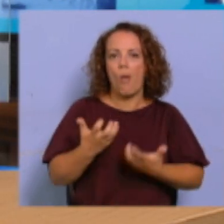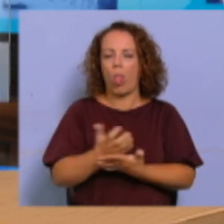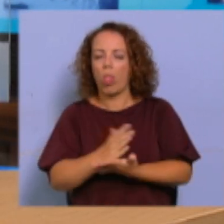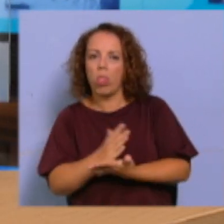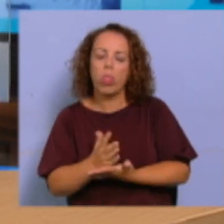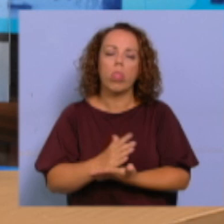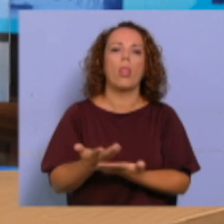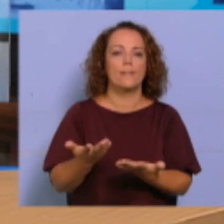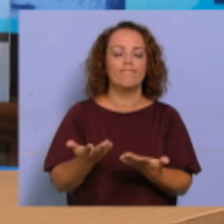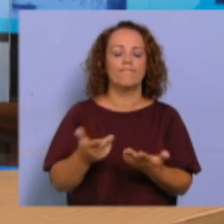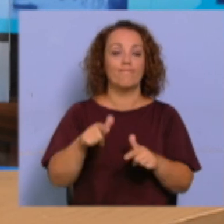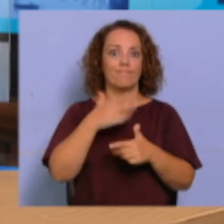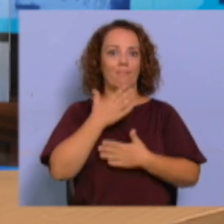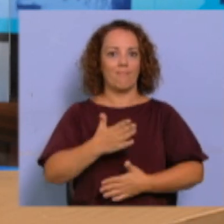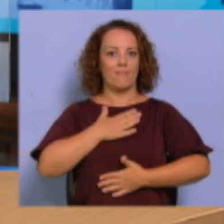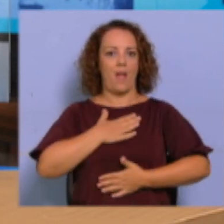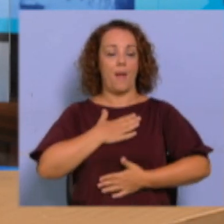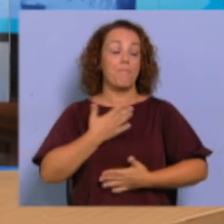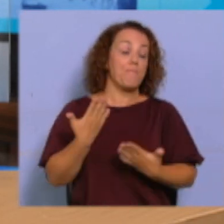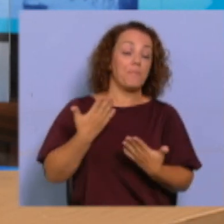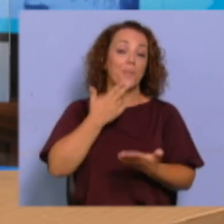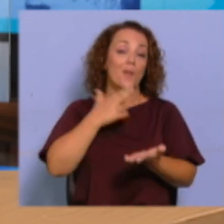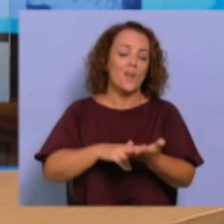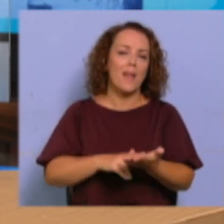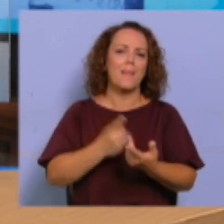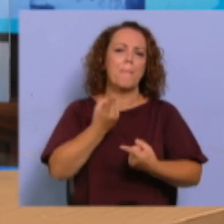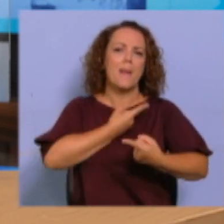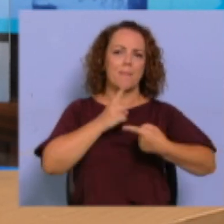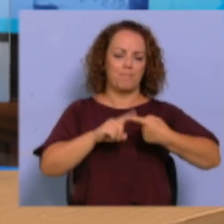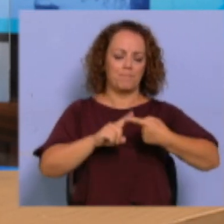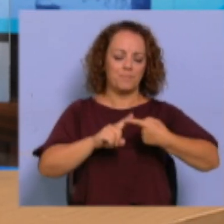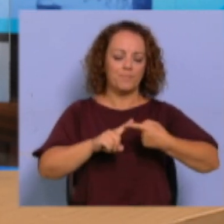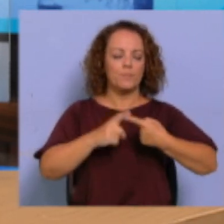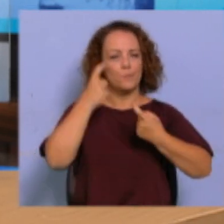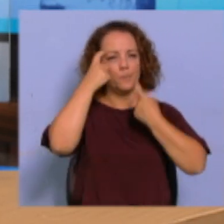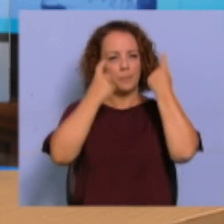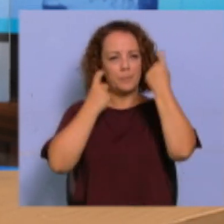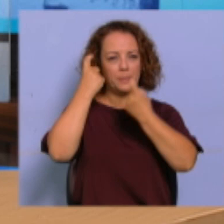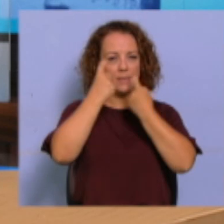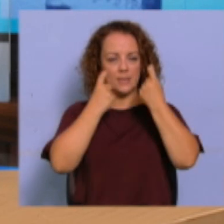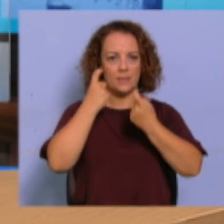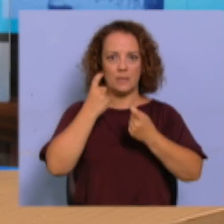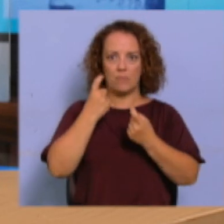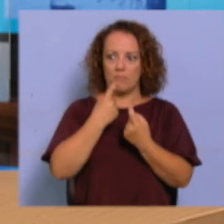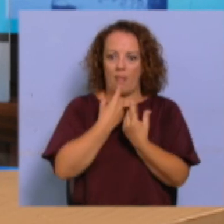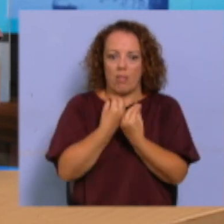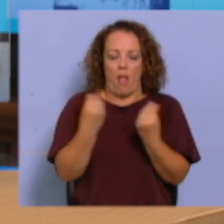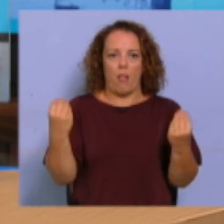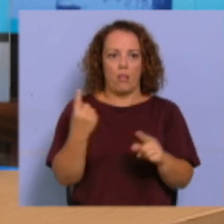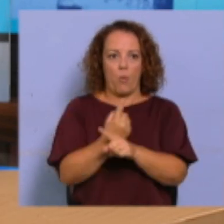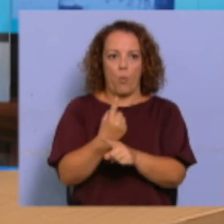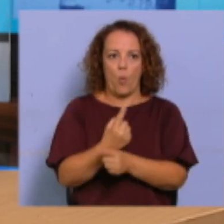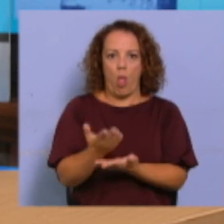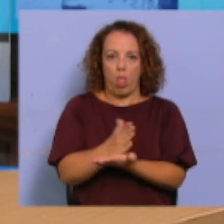faz-nos, em primeiro lugar, pensar um bocadinho que no meio destas incertezas e